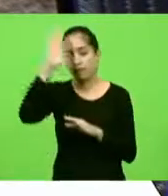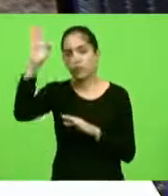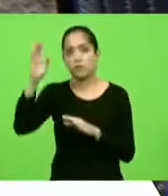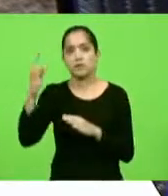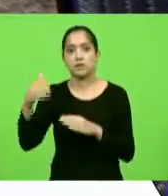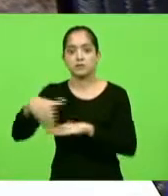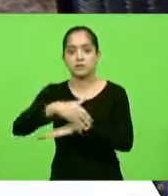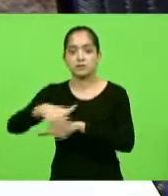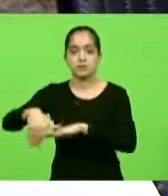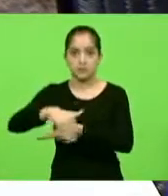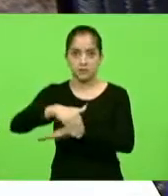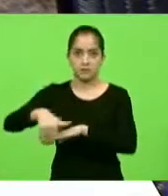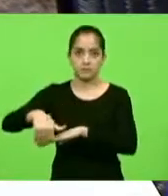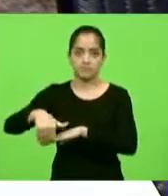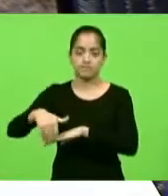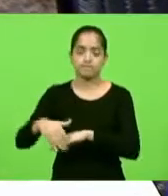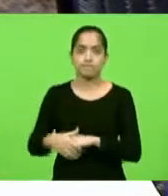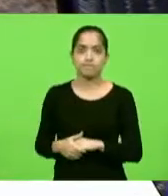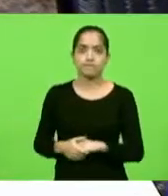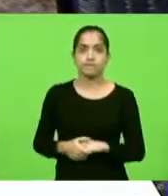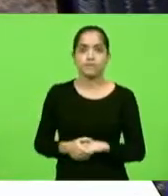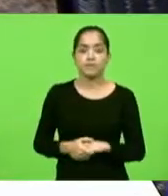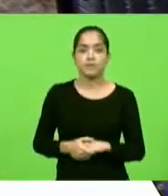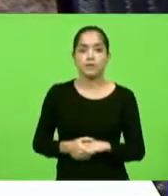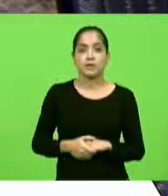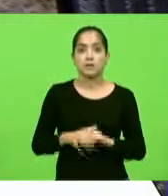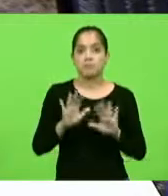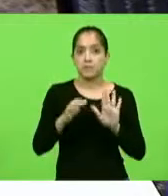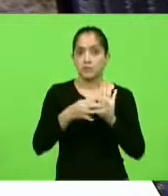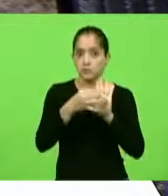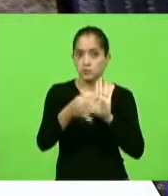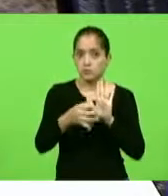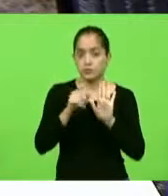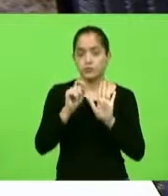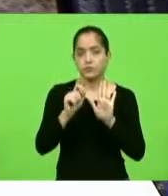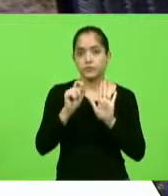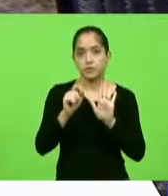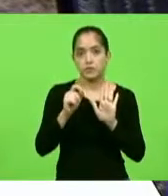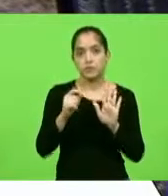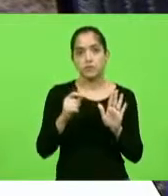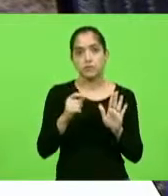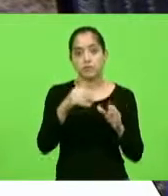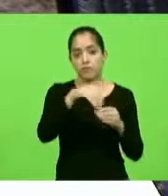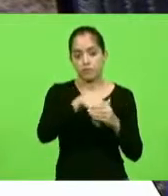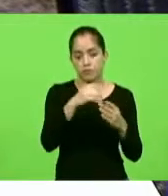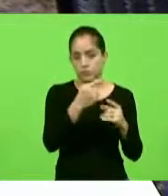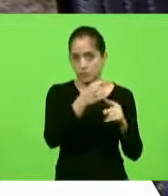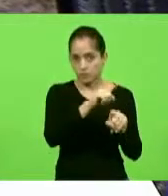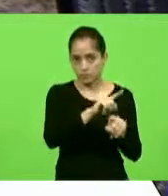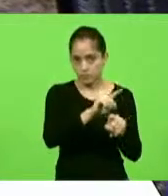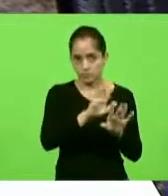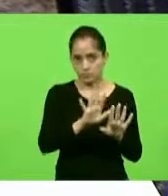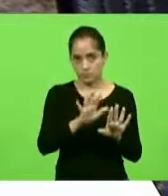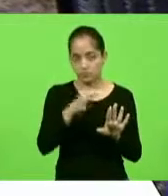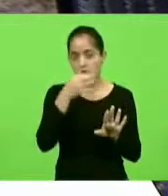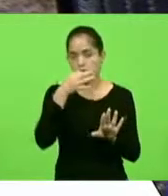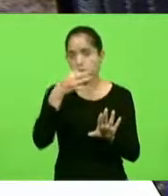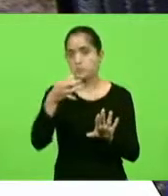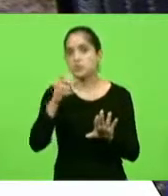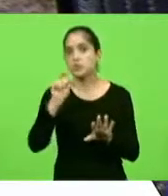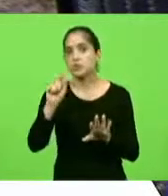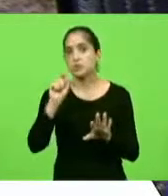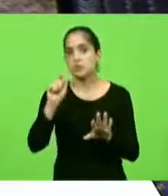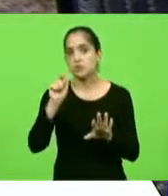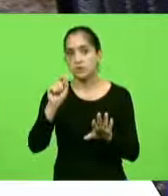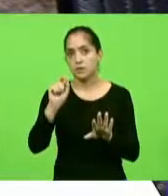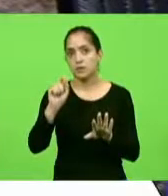estrada. Eu sugiro aqui, inclusive, além de votar contra, também estou aqui sugerindo para que a gente possa fazer